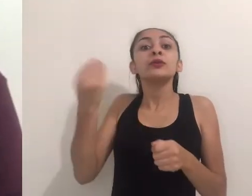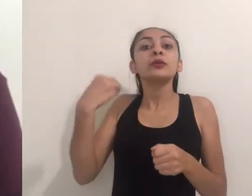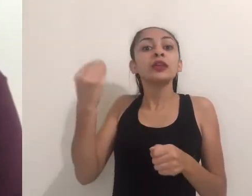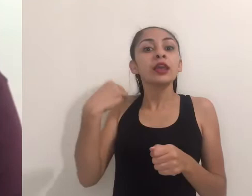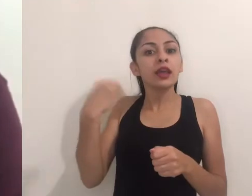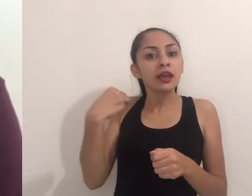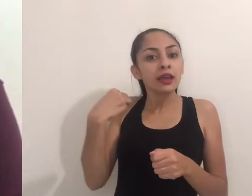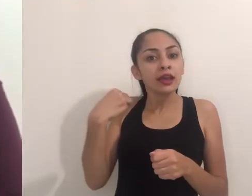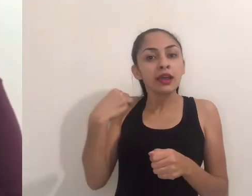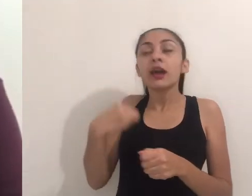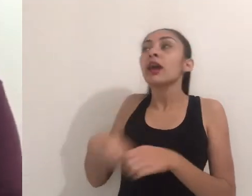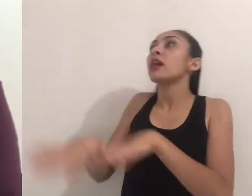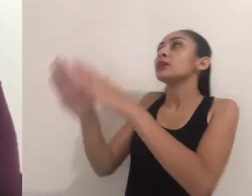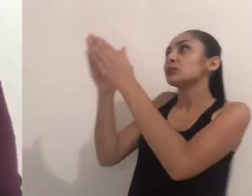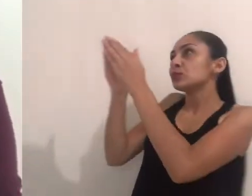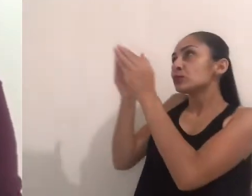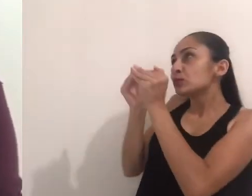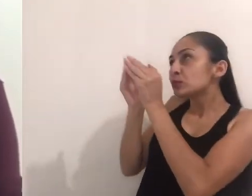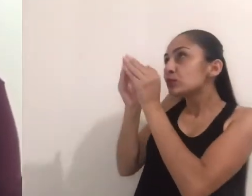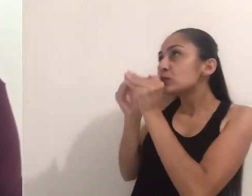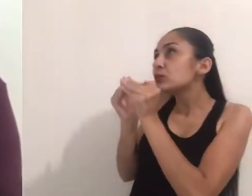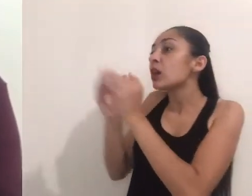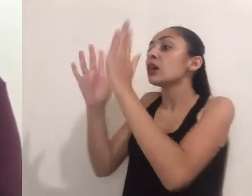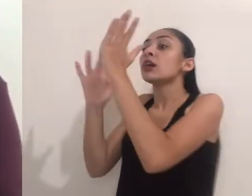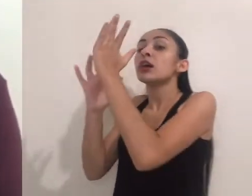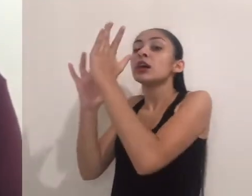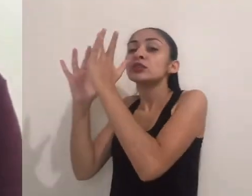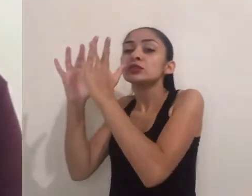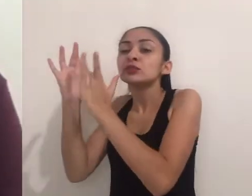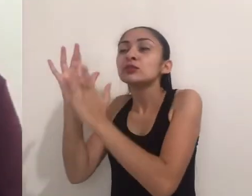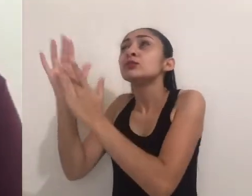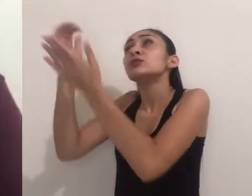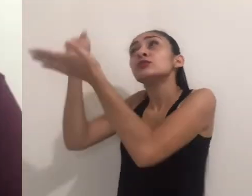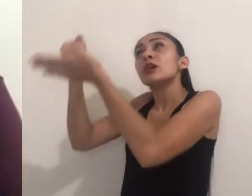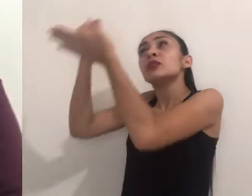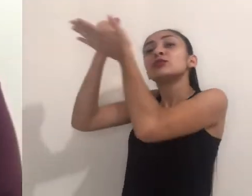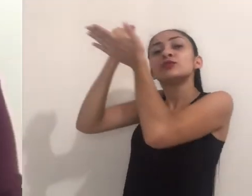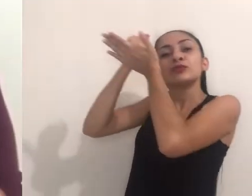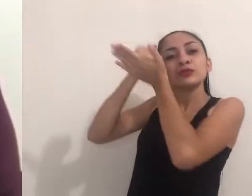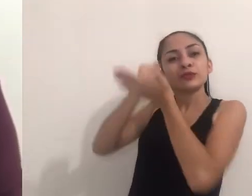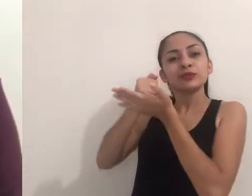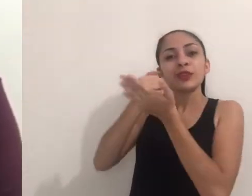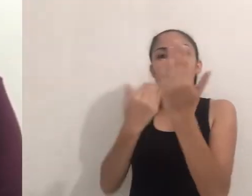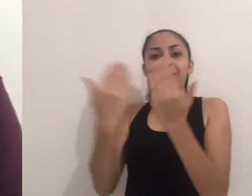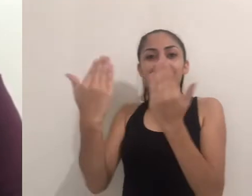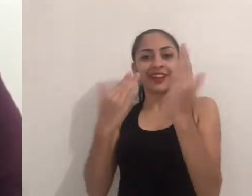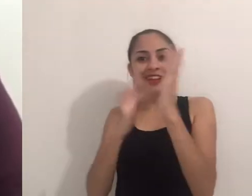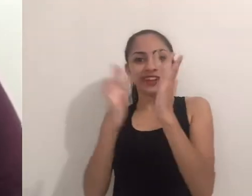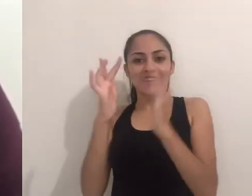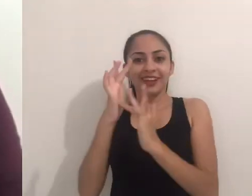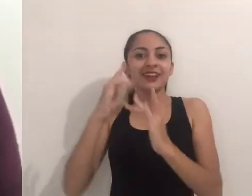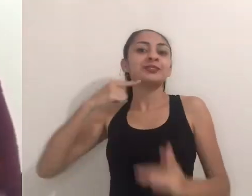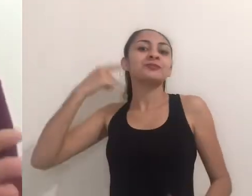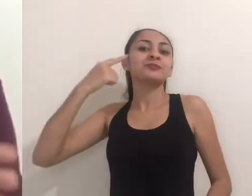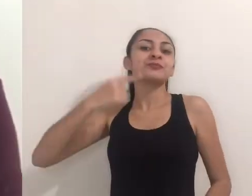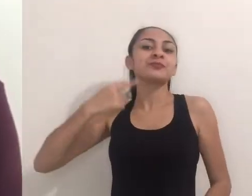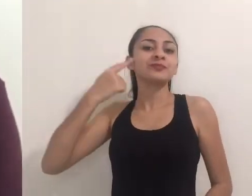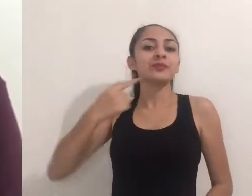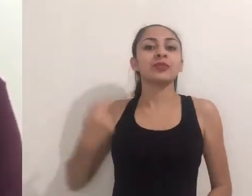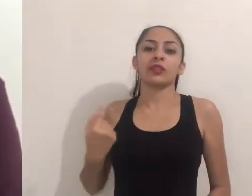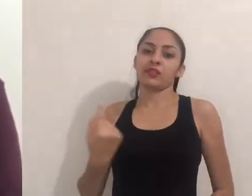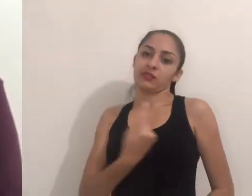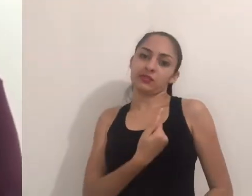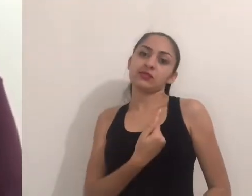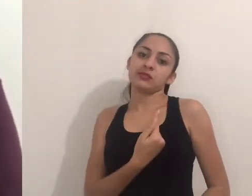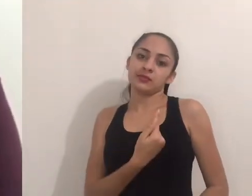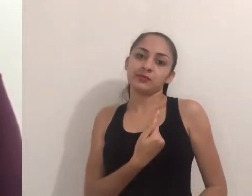justo. Então, nós precisamos entender que por mais vergonhoso, por mais difícil que seja, no momento em que errarmos, no